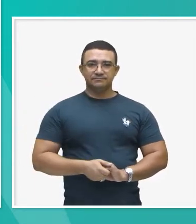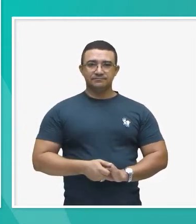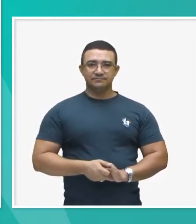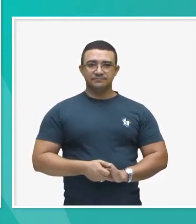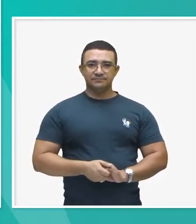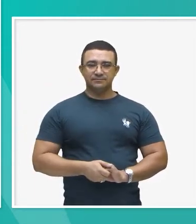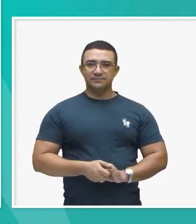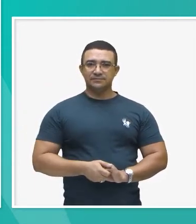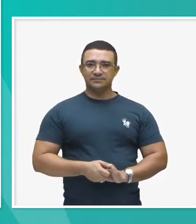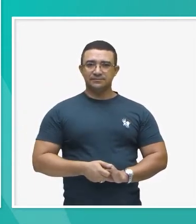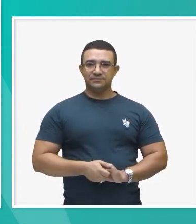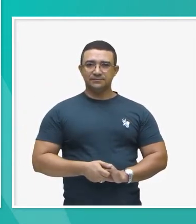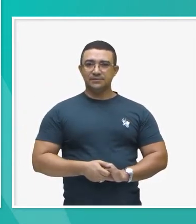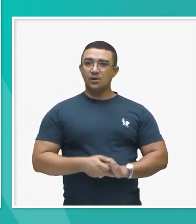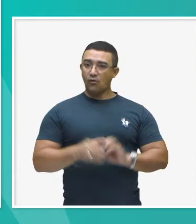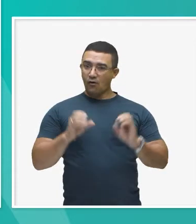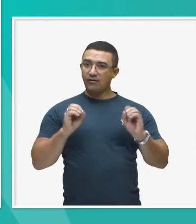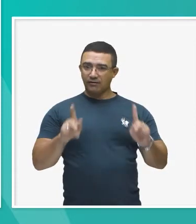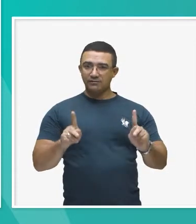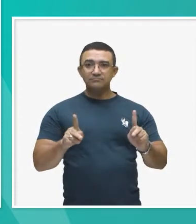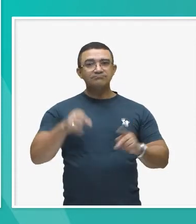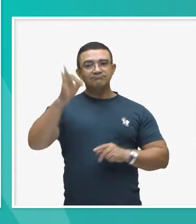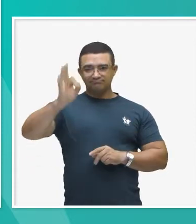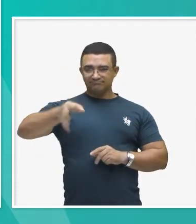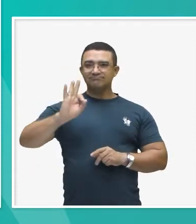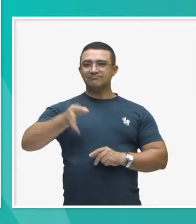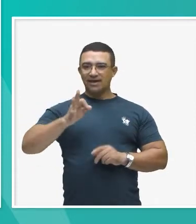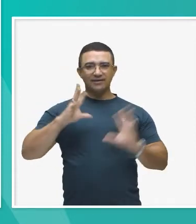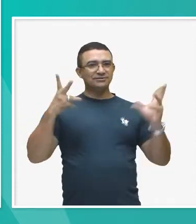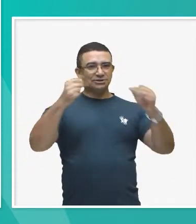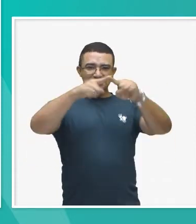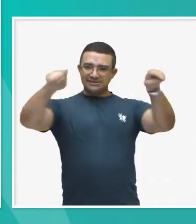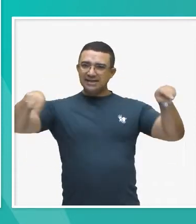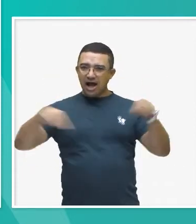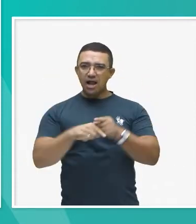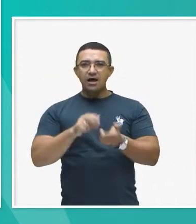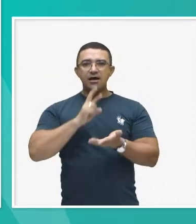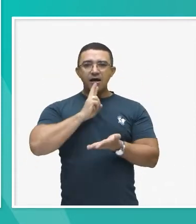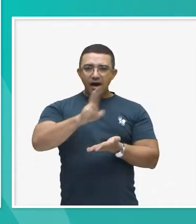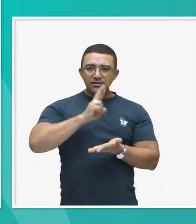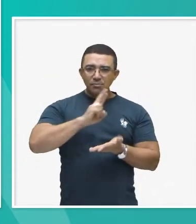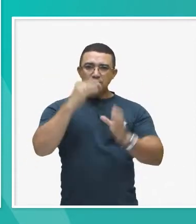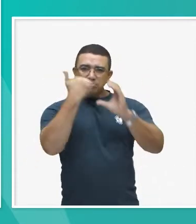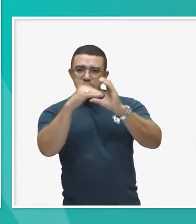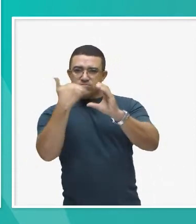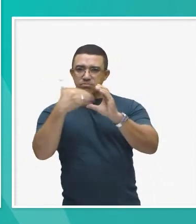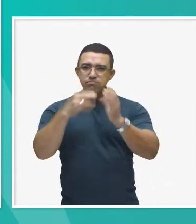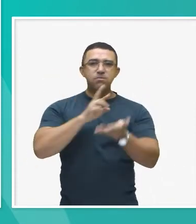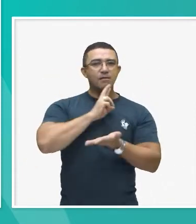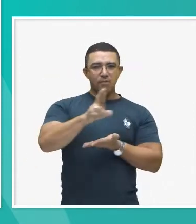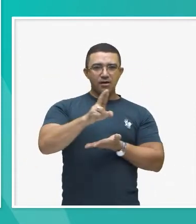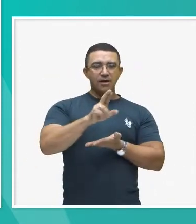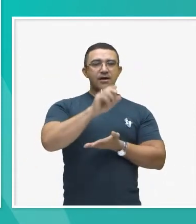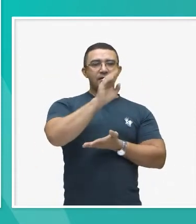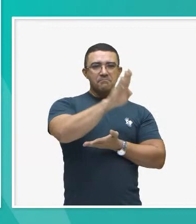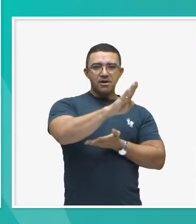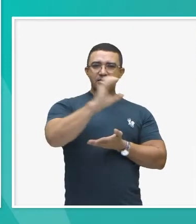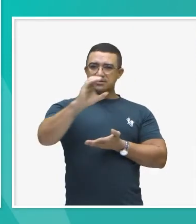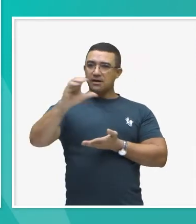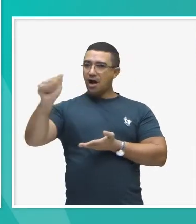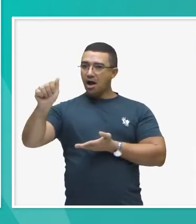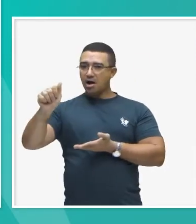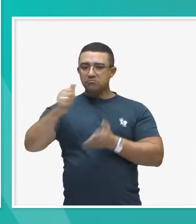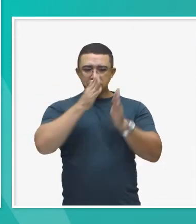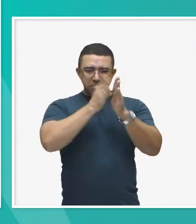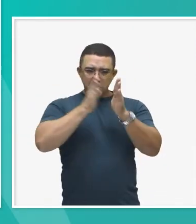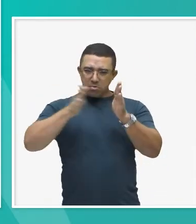A é a última, então é BCA, tá, gente? Então, as turmas aí que participaram, que disseram que a sequência correta é as